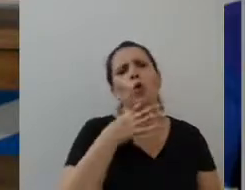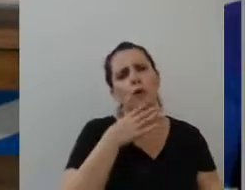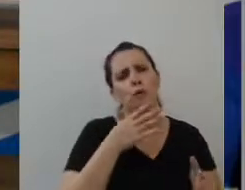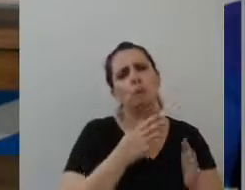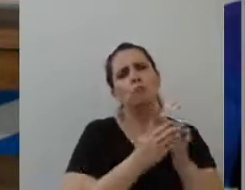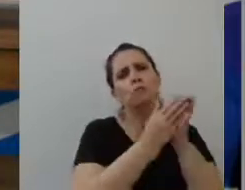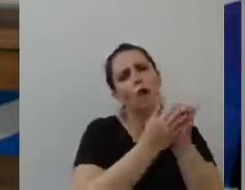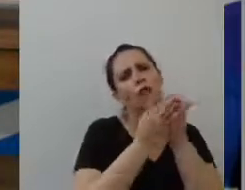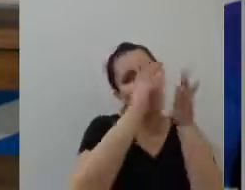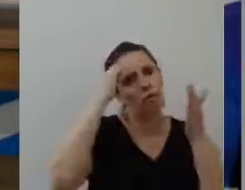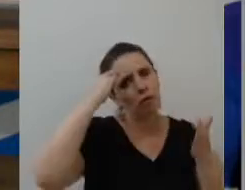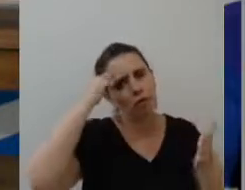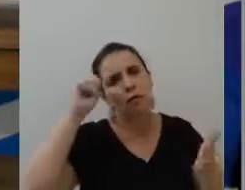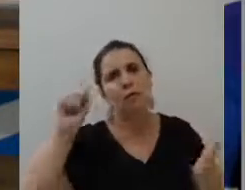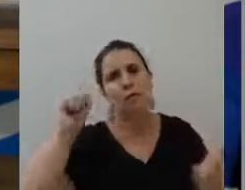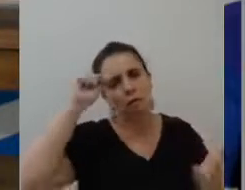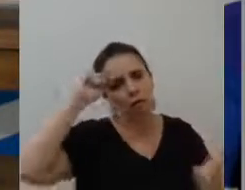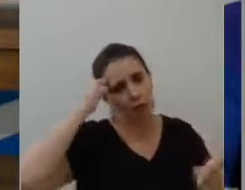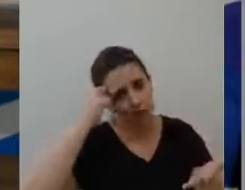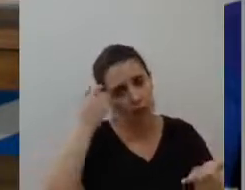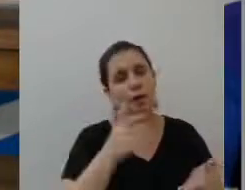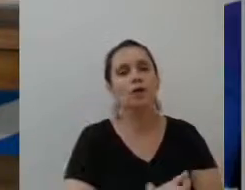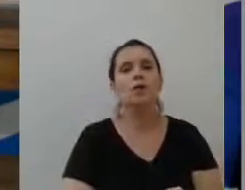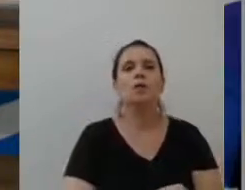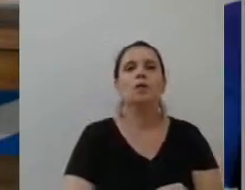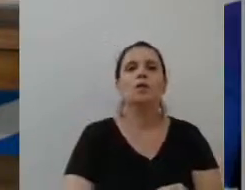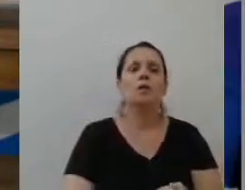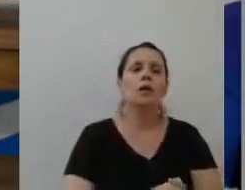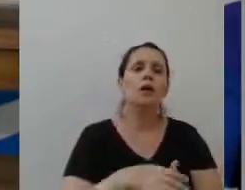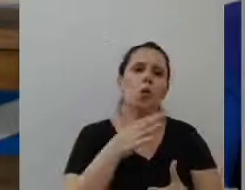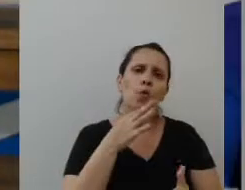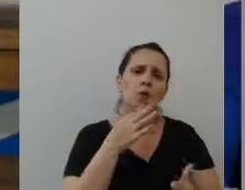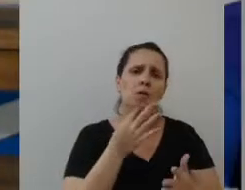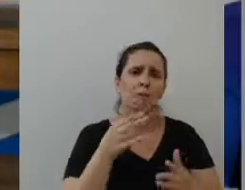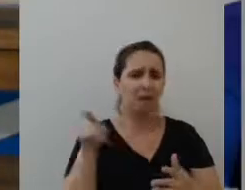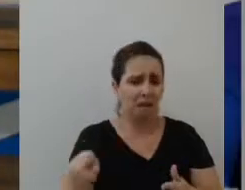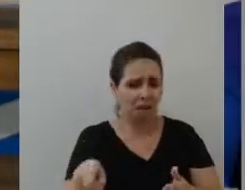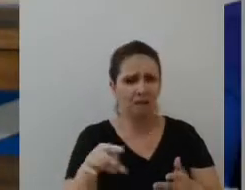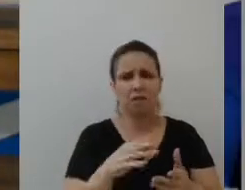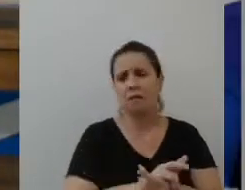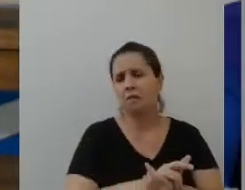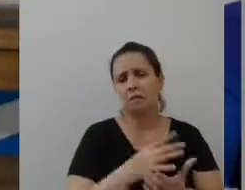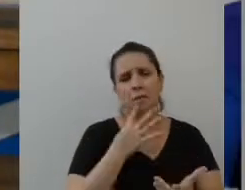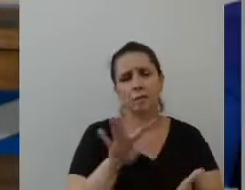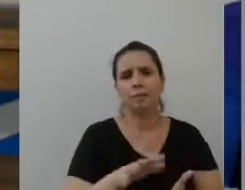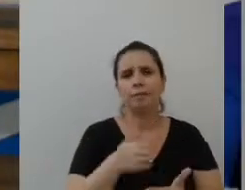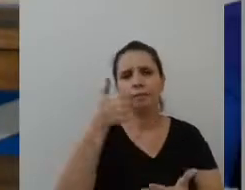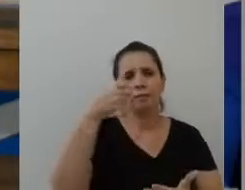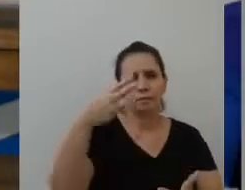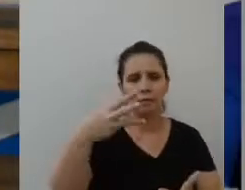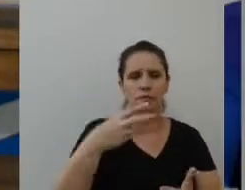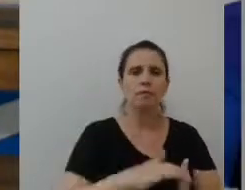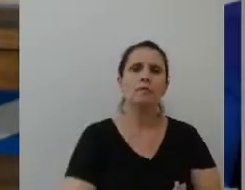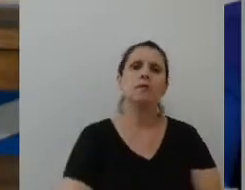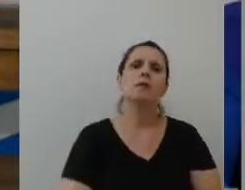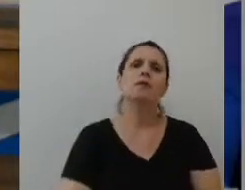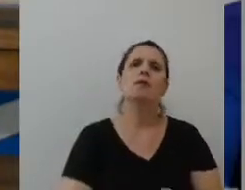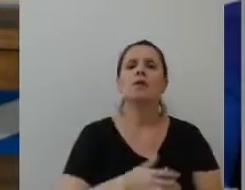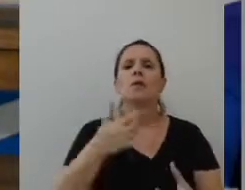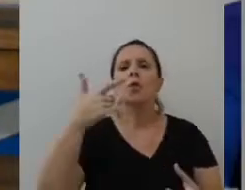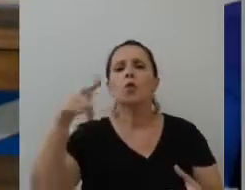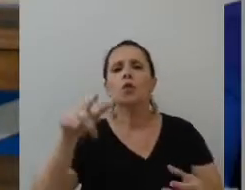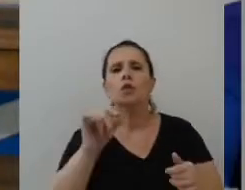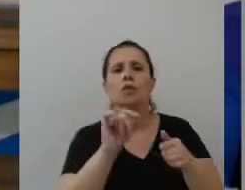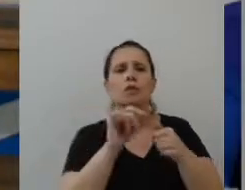da África, Último Adeus de Teresa, que é um texto lindo também, tá? 13. No Brasil, outras formas de arte além